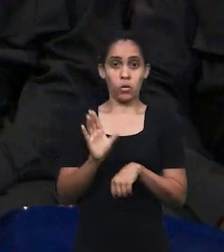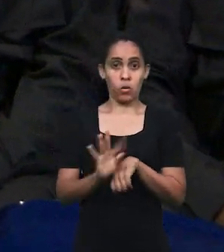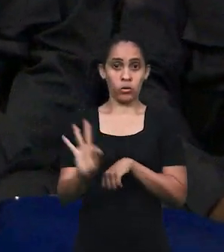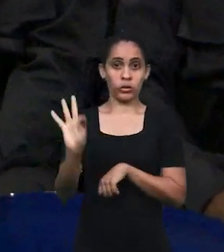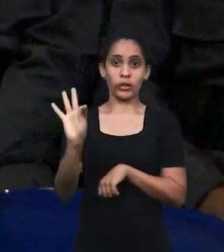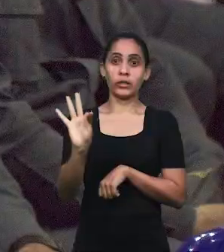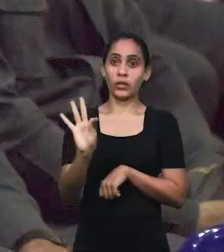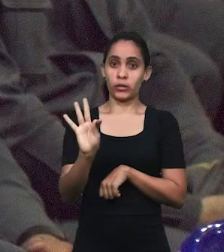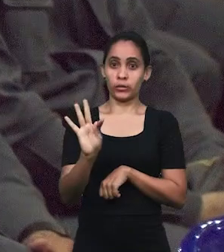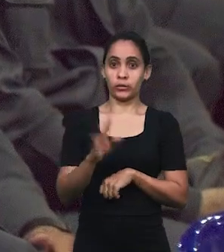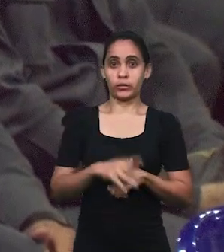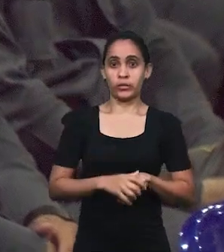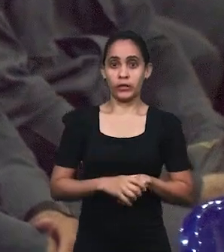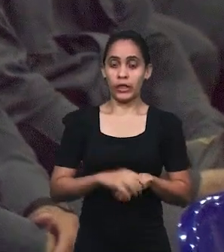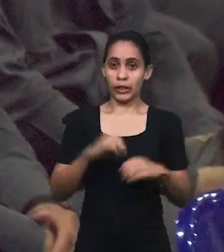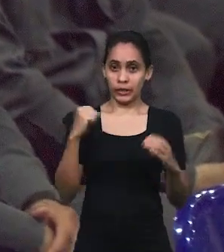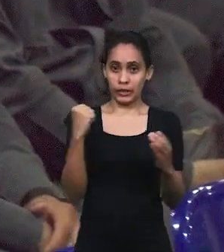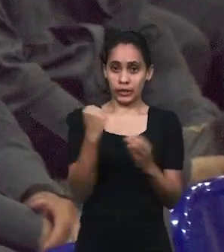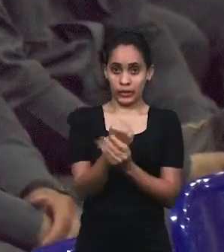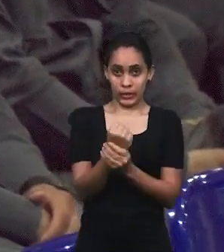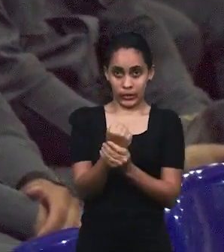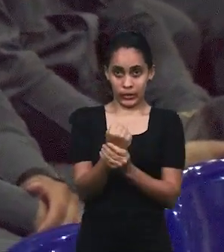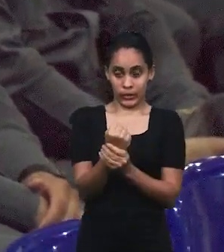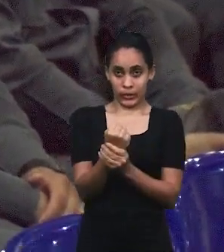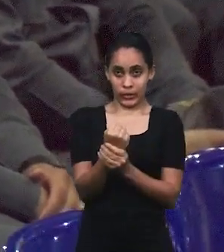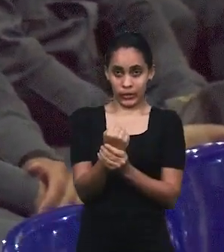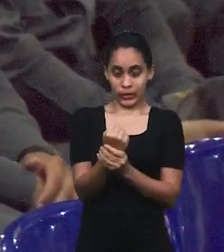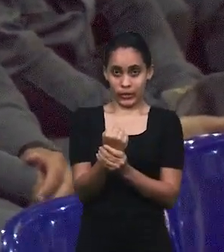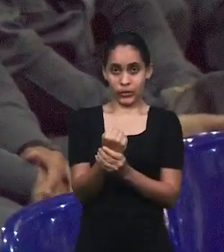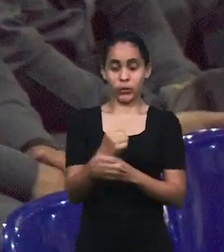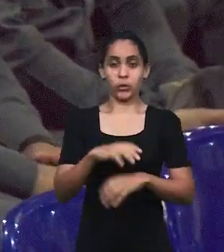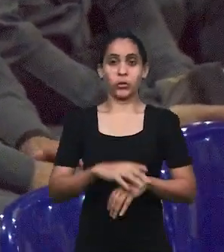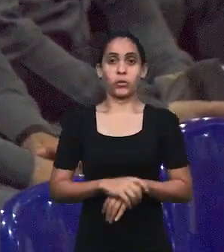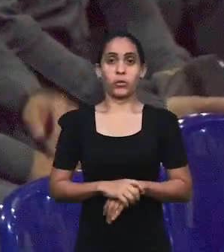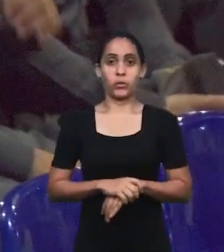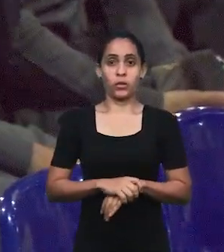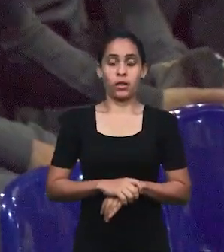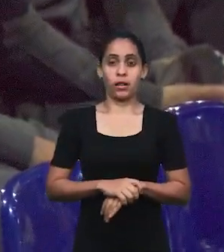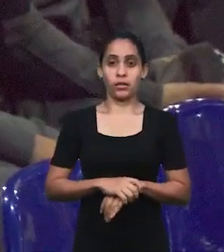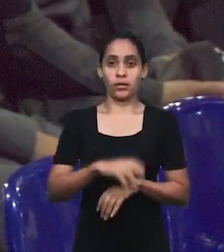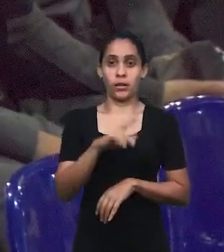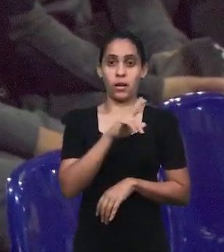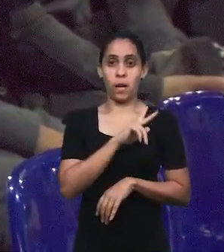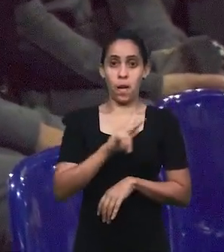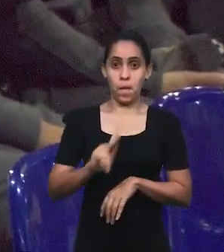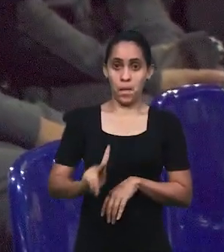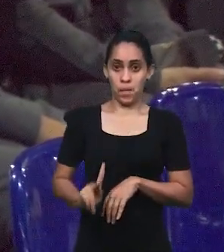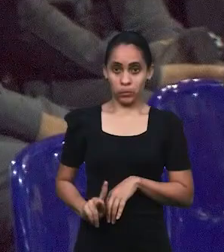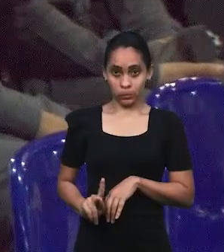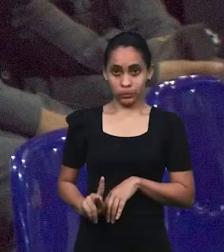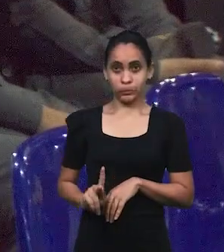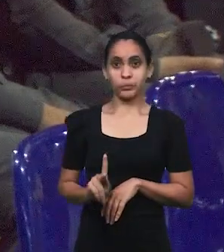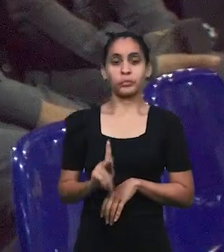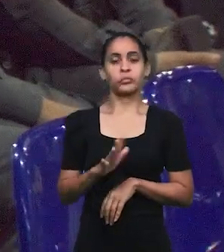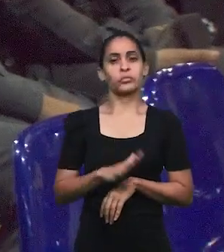de tecnólogo em segurança pública. Teve início em 4